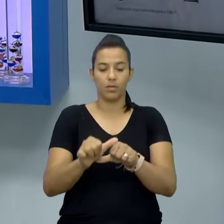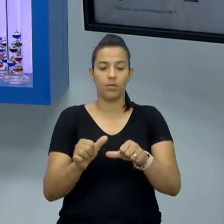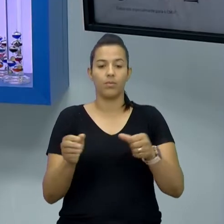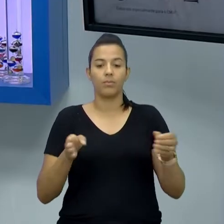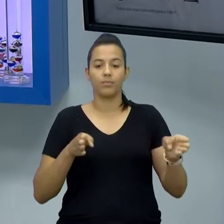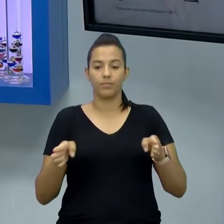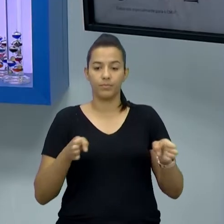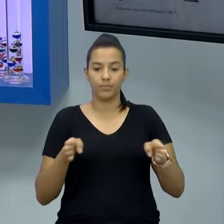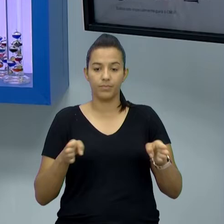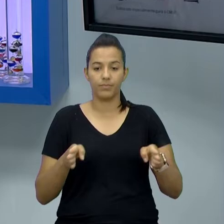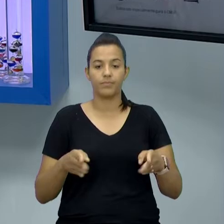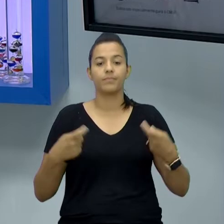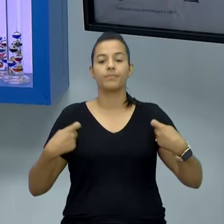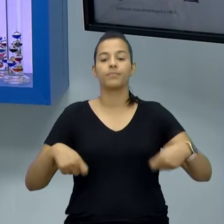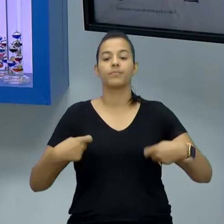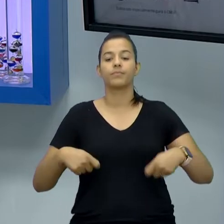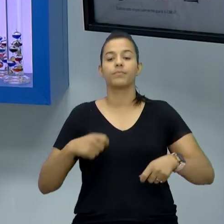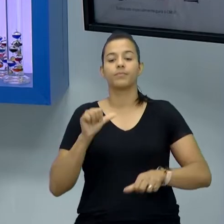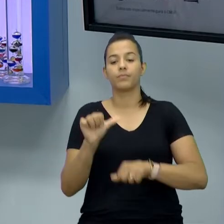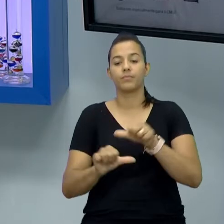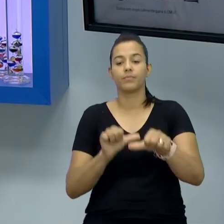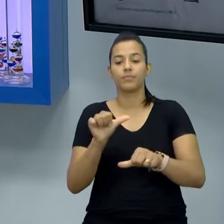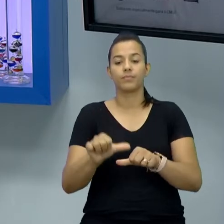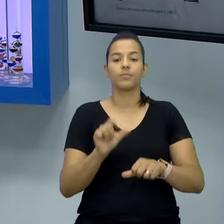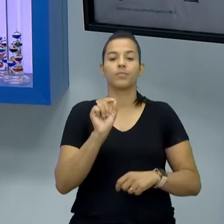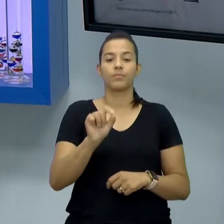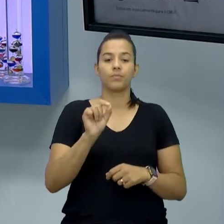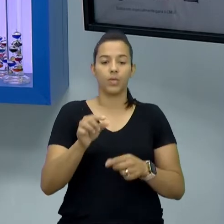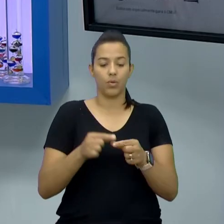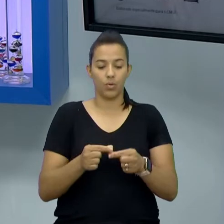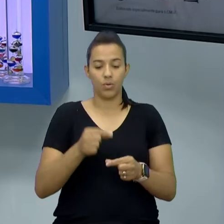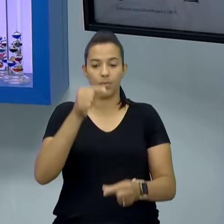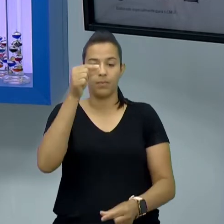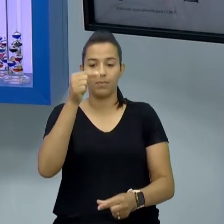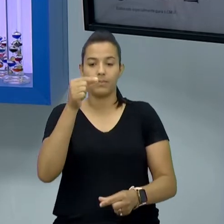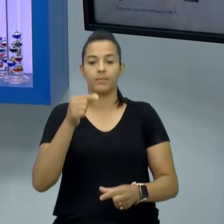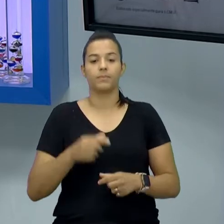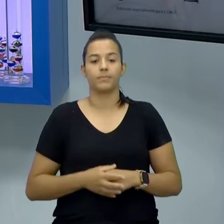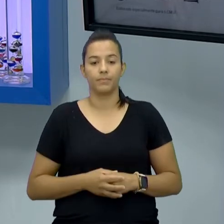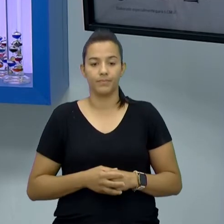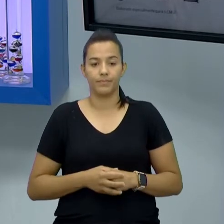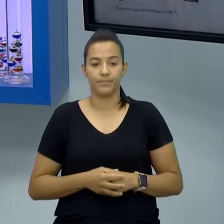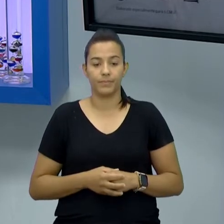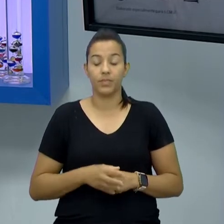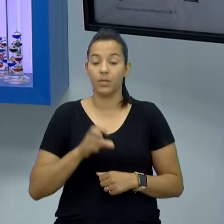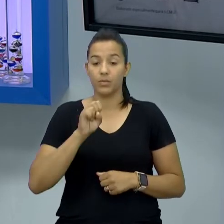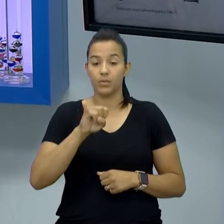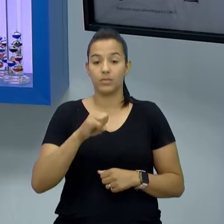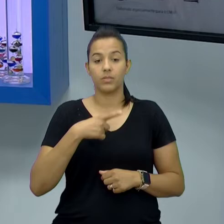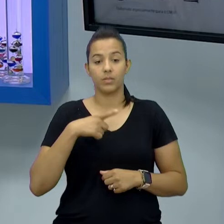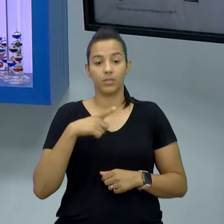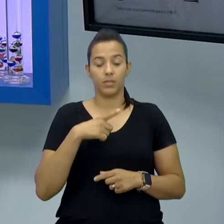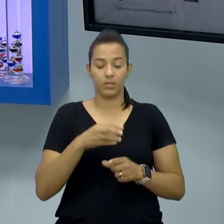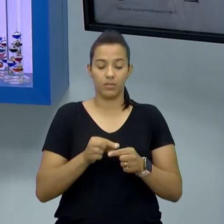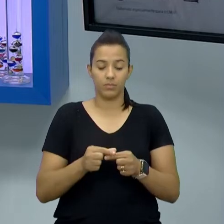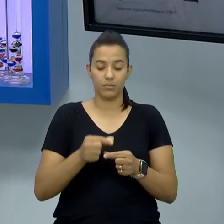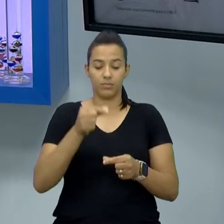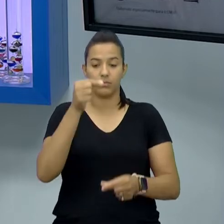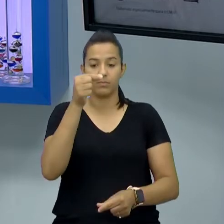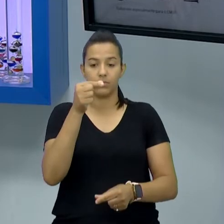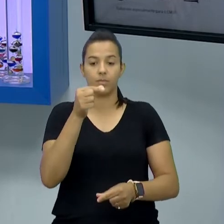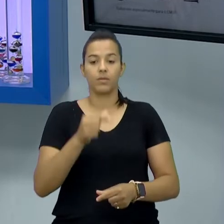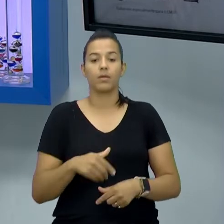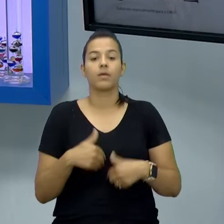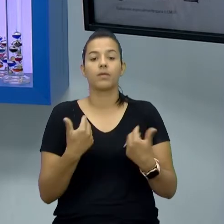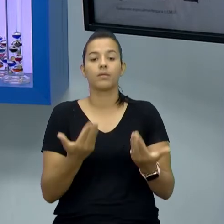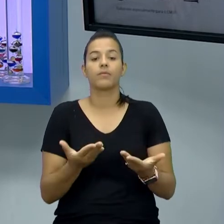eu tenho que alterar o quê? O comprimento do fio. Se eu medir aqui o comprimento do fio, como